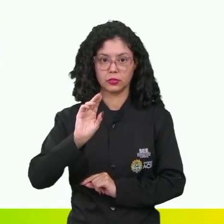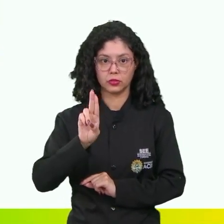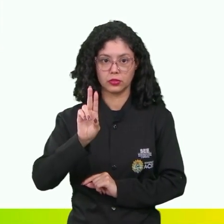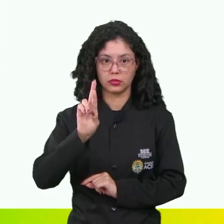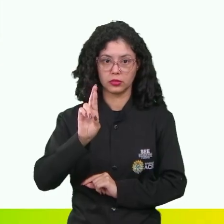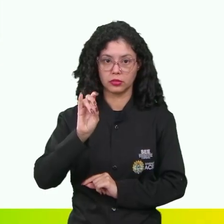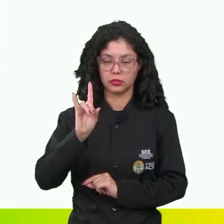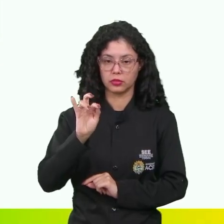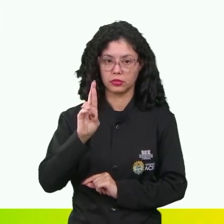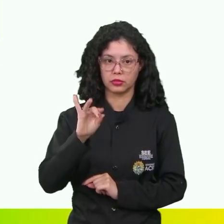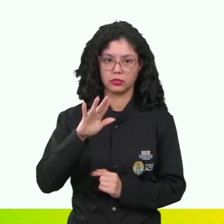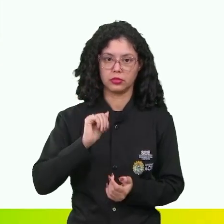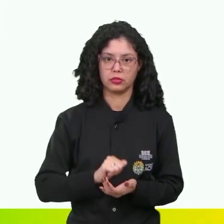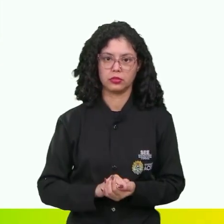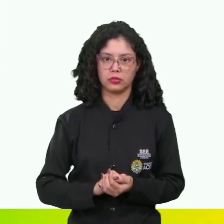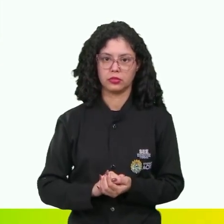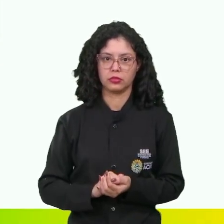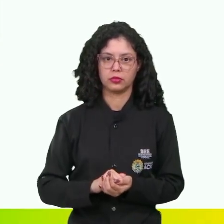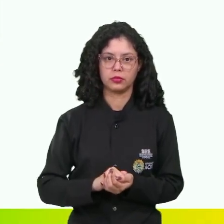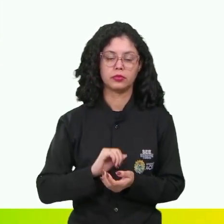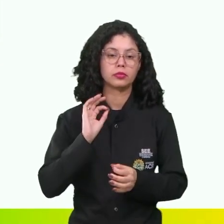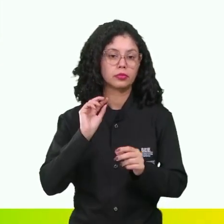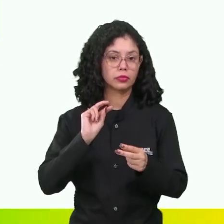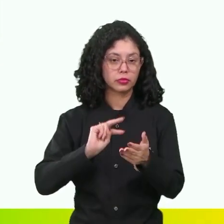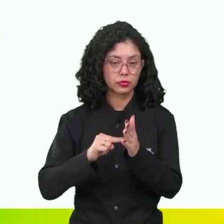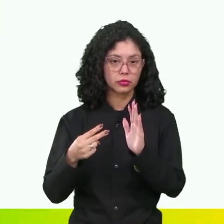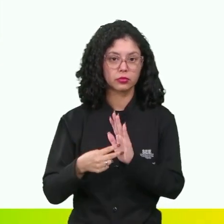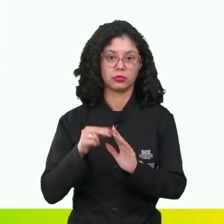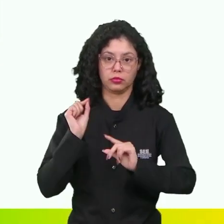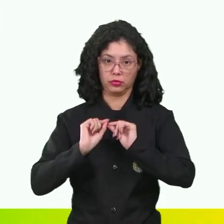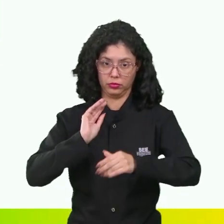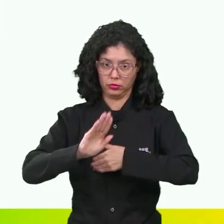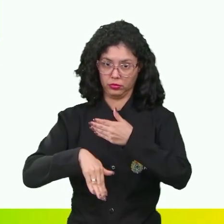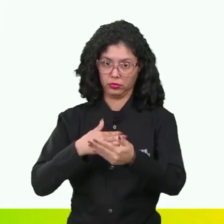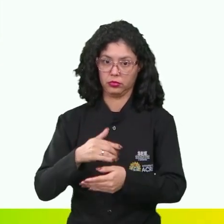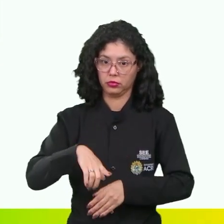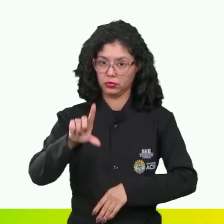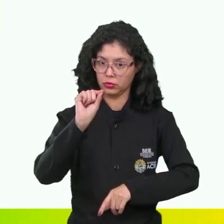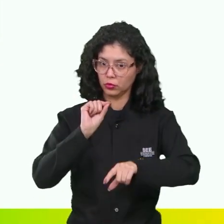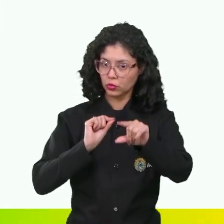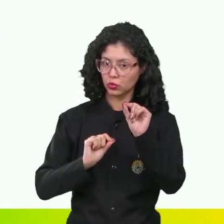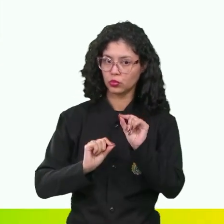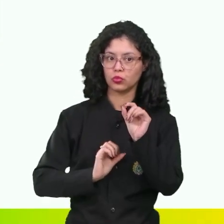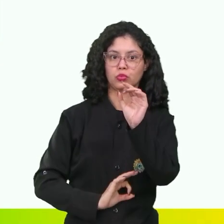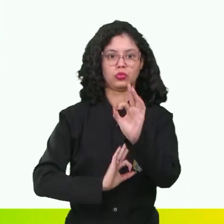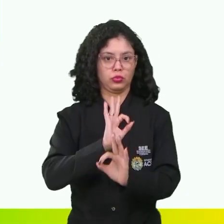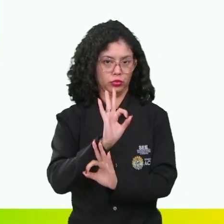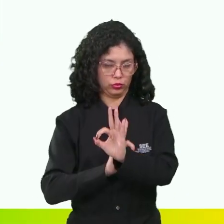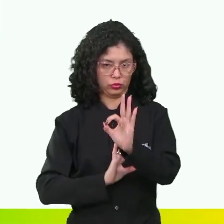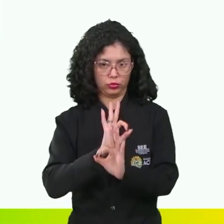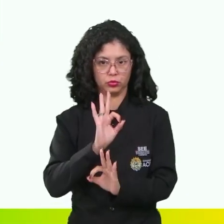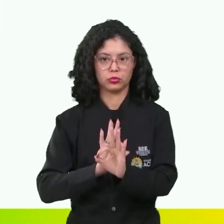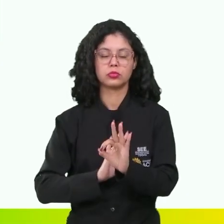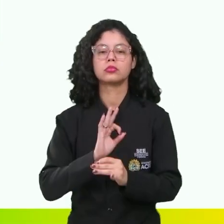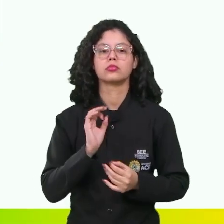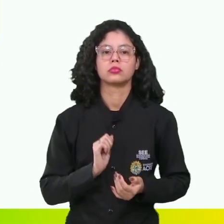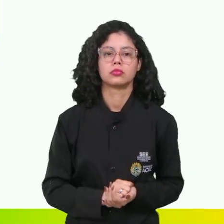a curadoria. E curadoria nada mais é que o processo de